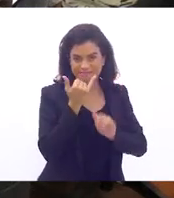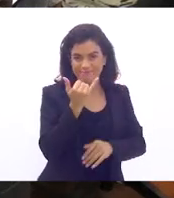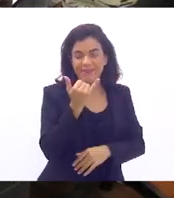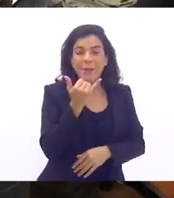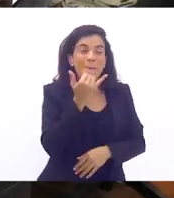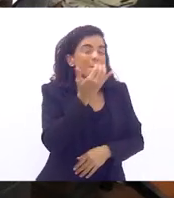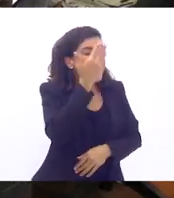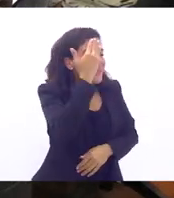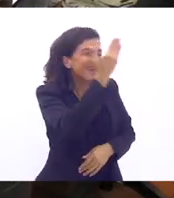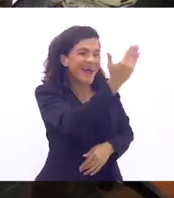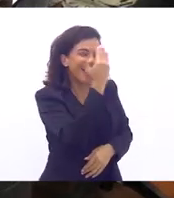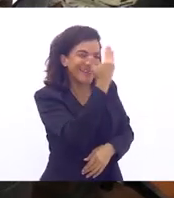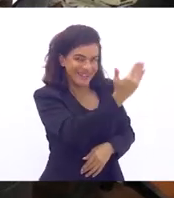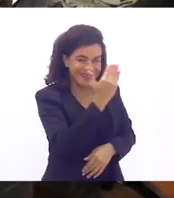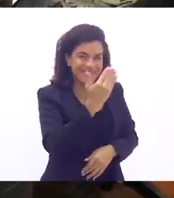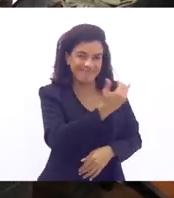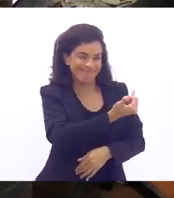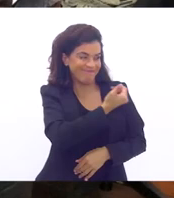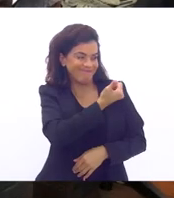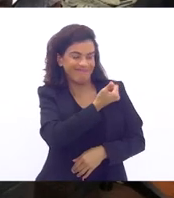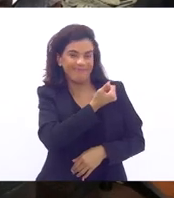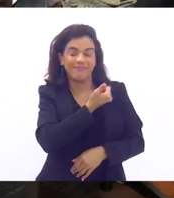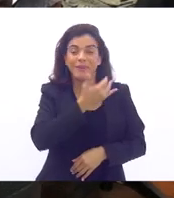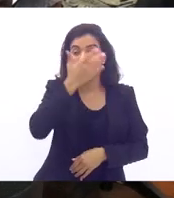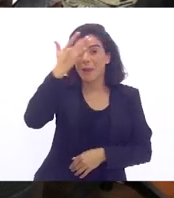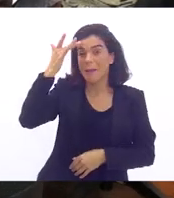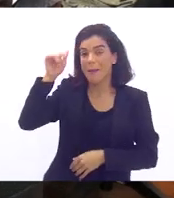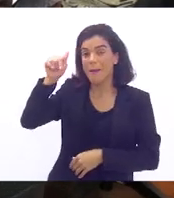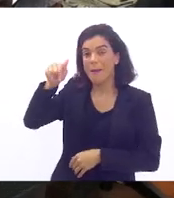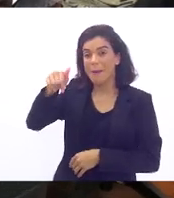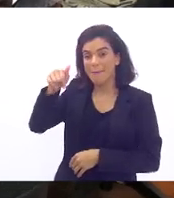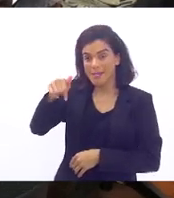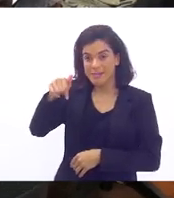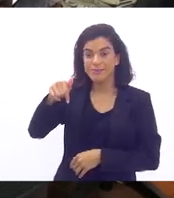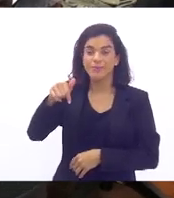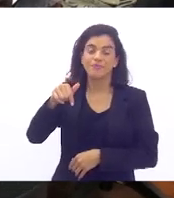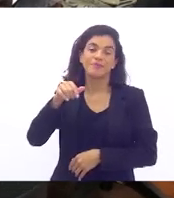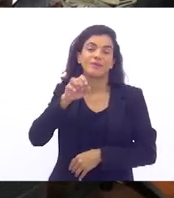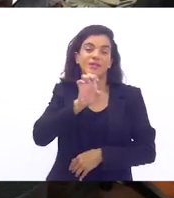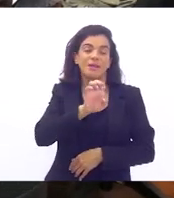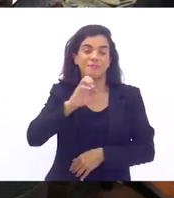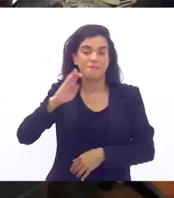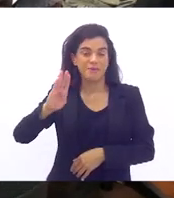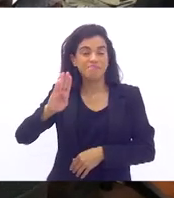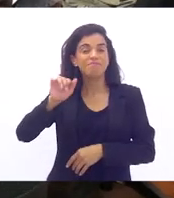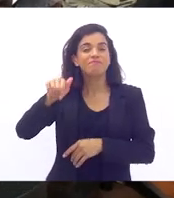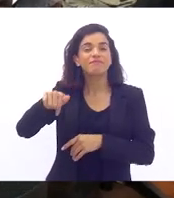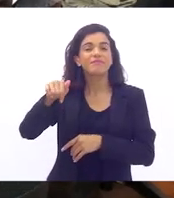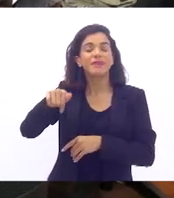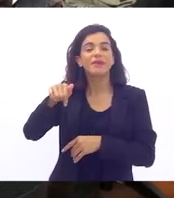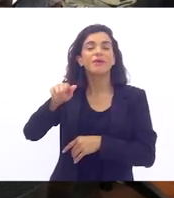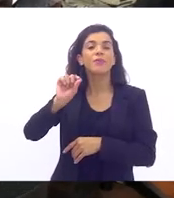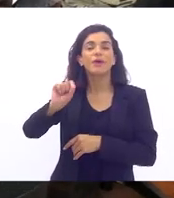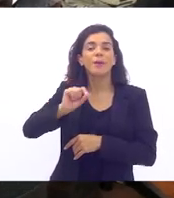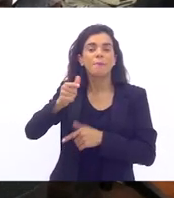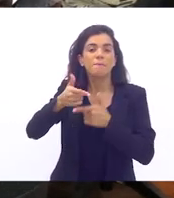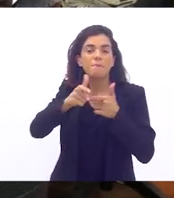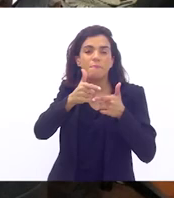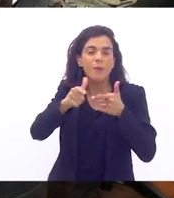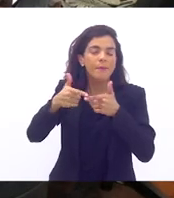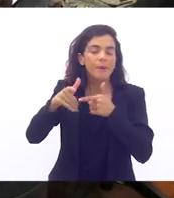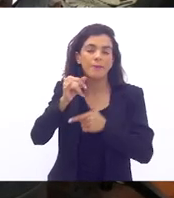agradeço profundamente é o paciente de abrir como essas bolhas são internas eles têm é problemas